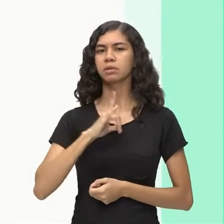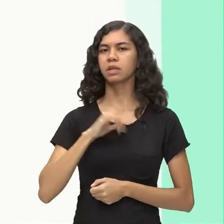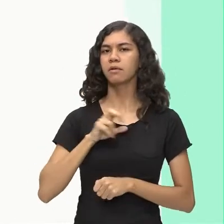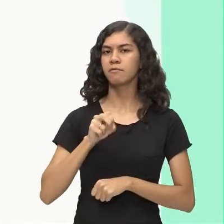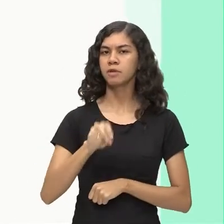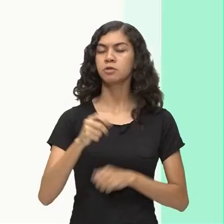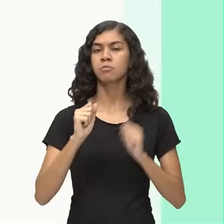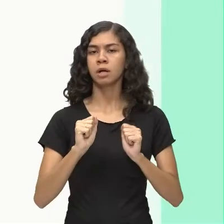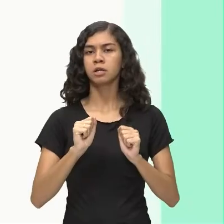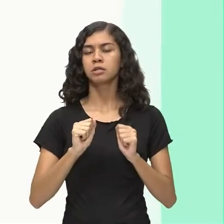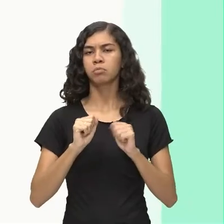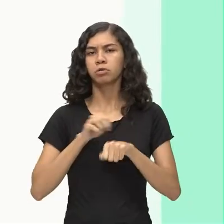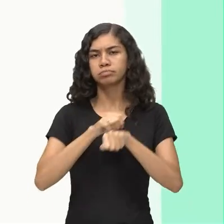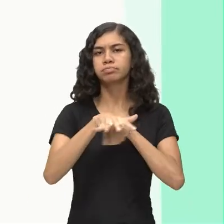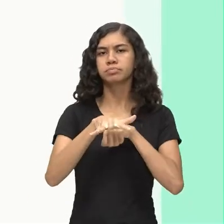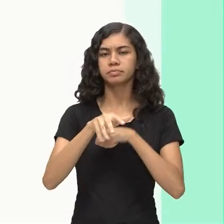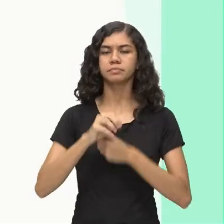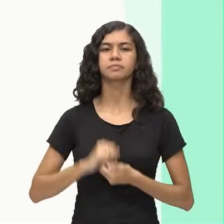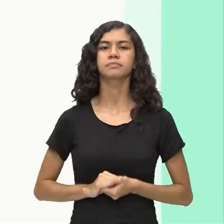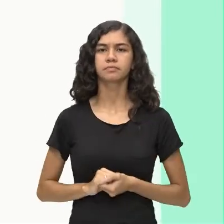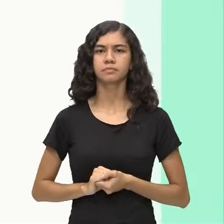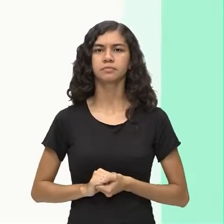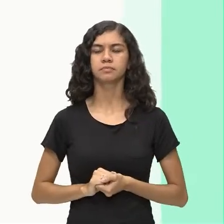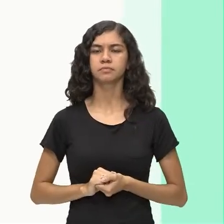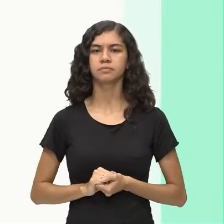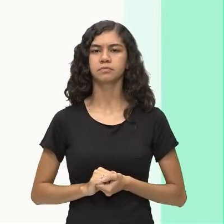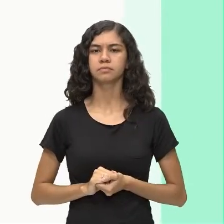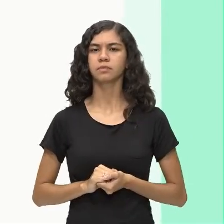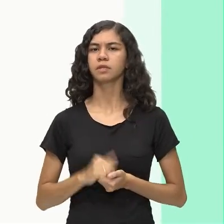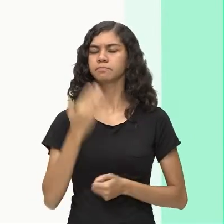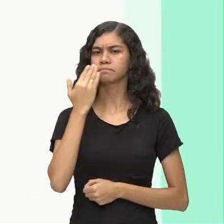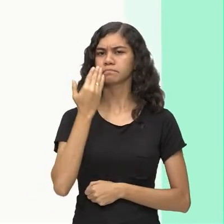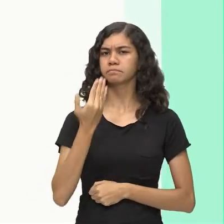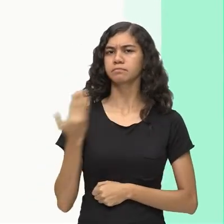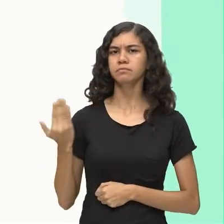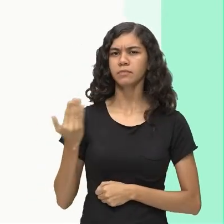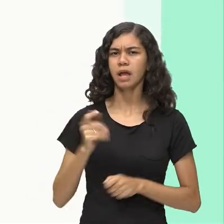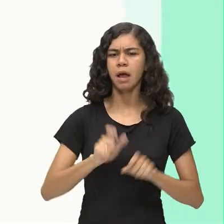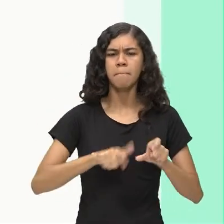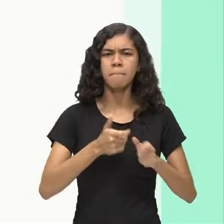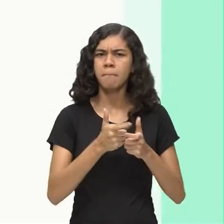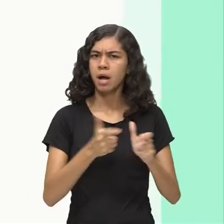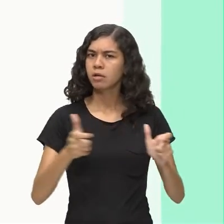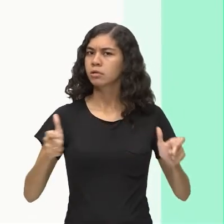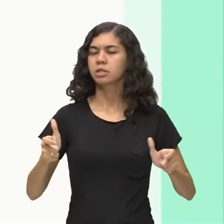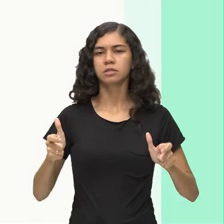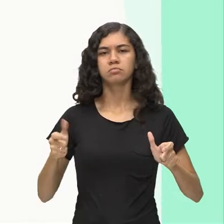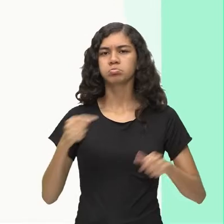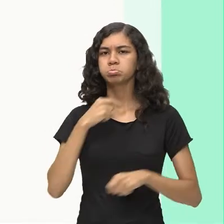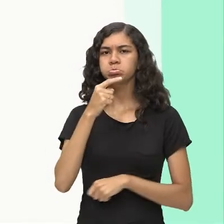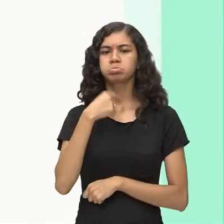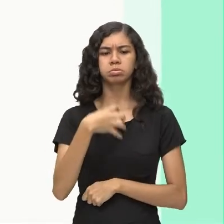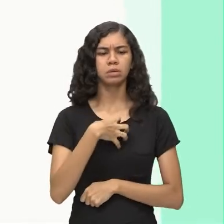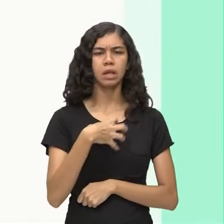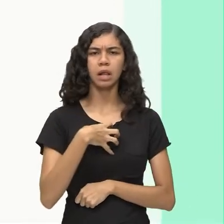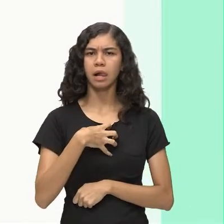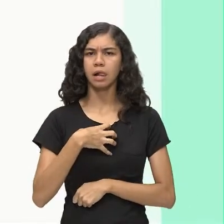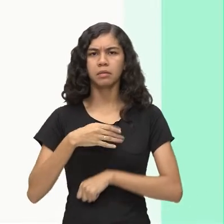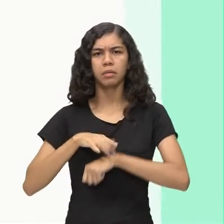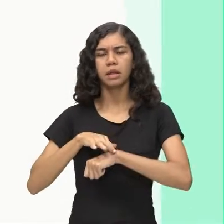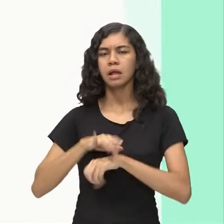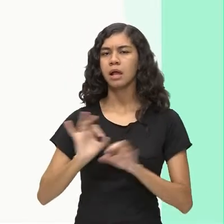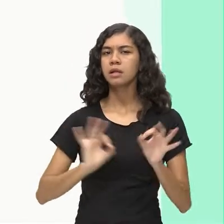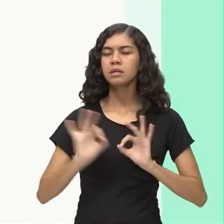Então, a infecção pelo HPV não apresenta sintomas na maioria das pessoas. E em alguns casos, o HPV ele pode ficar latente